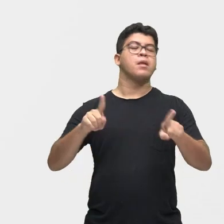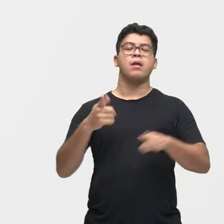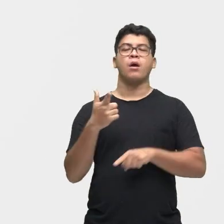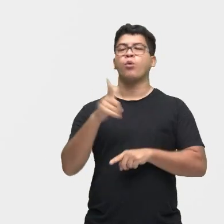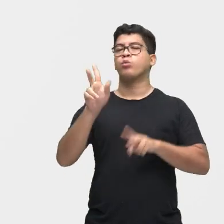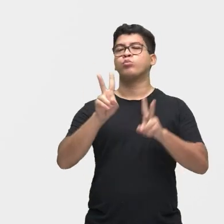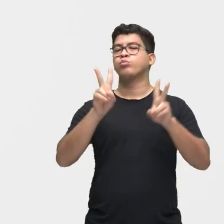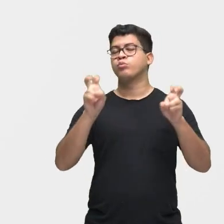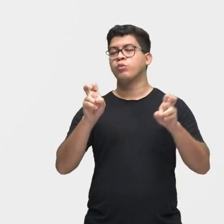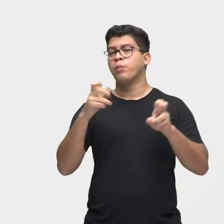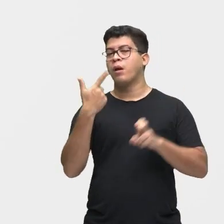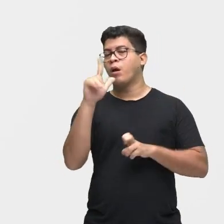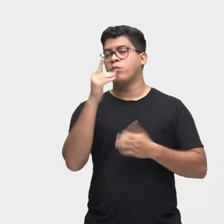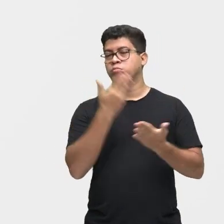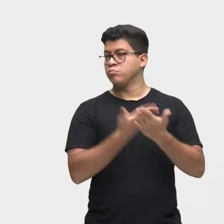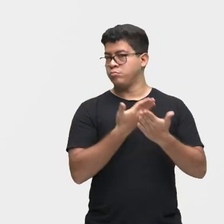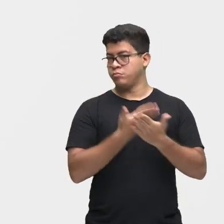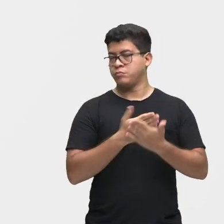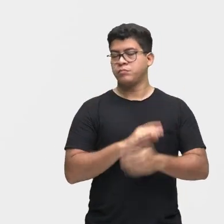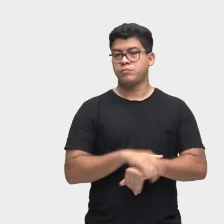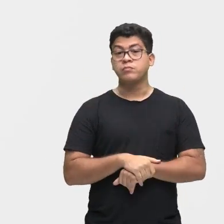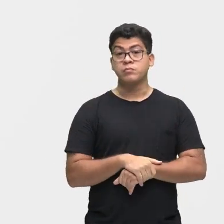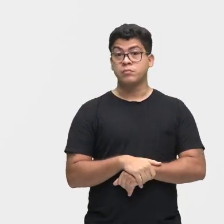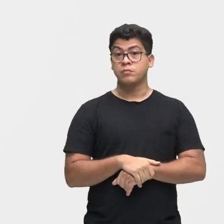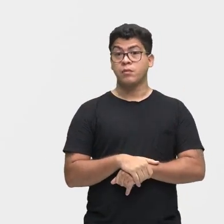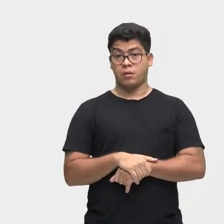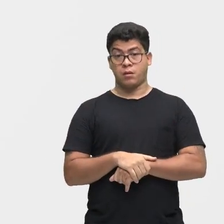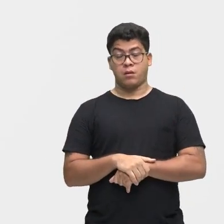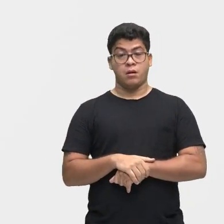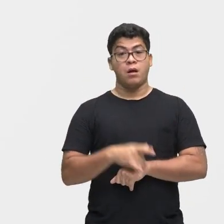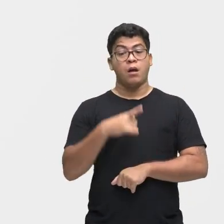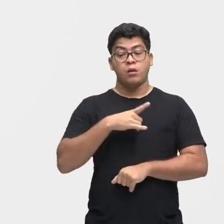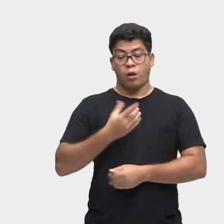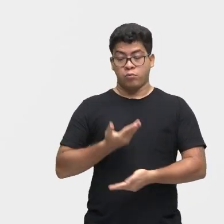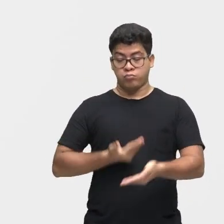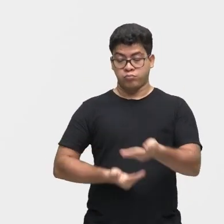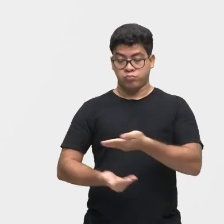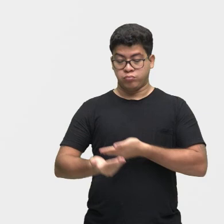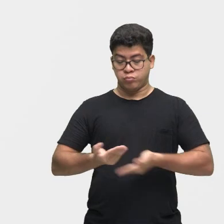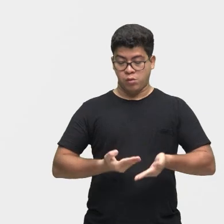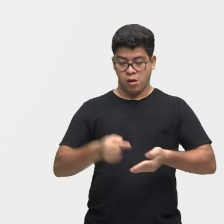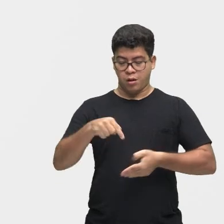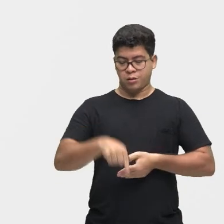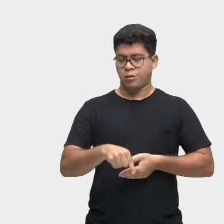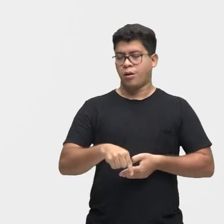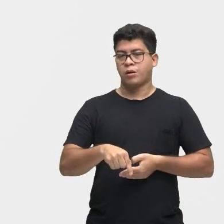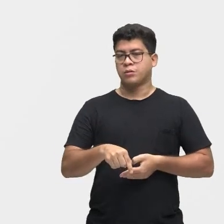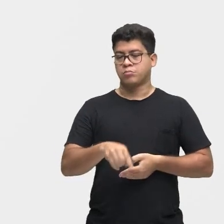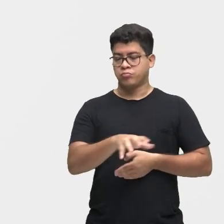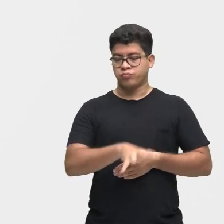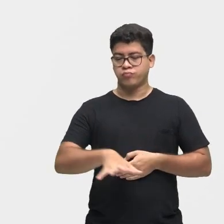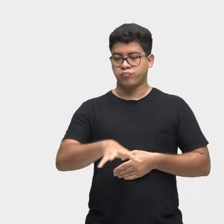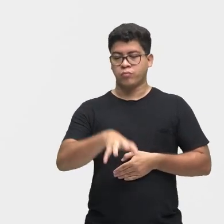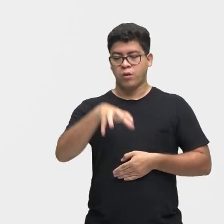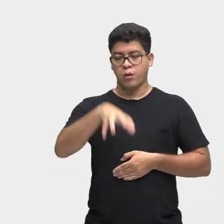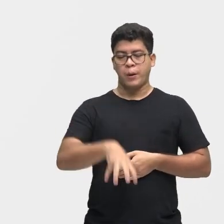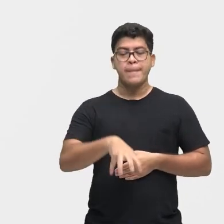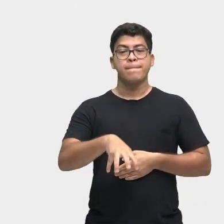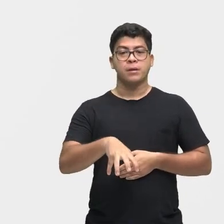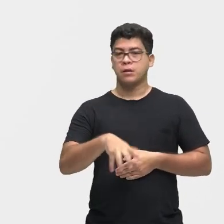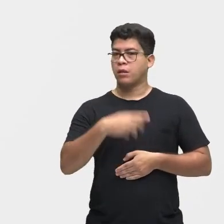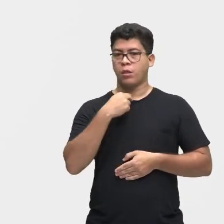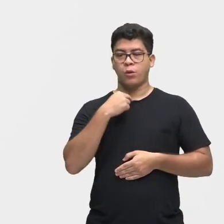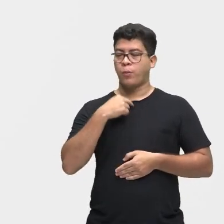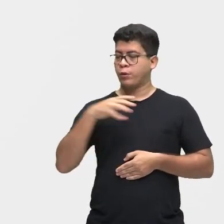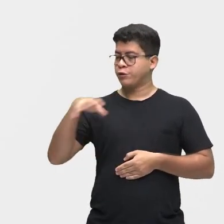territórios da colônia. Então, somente pode manter relações econômicas com a sua metrópole e não com as demais.